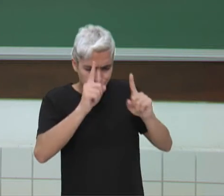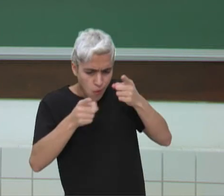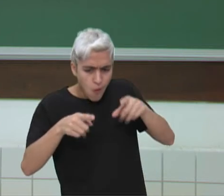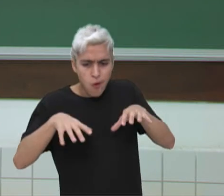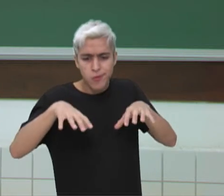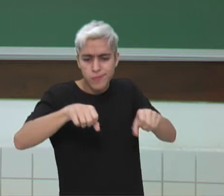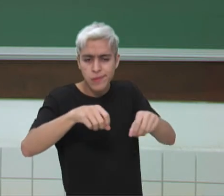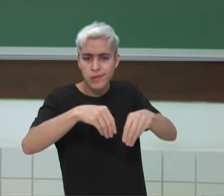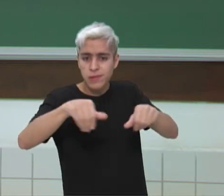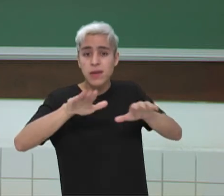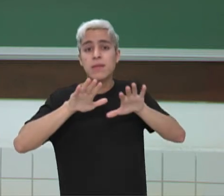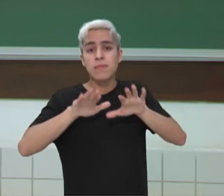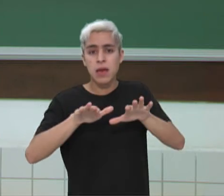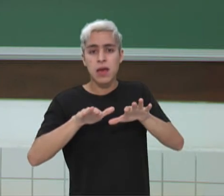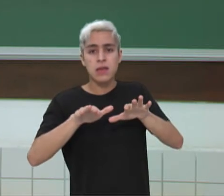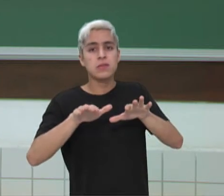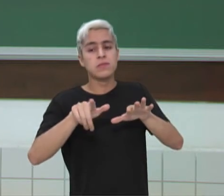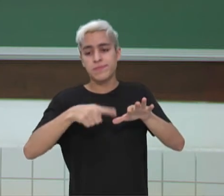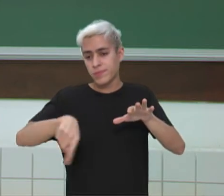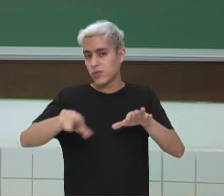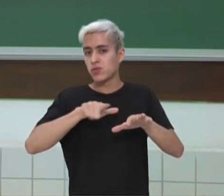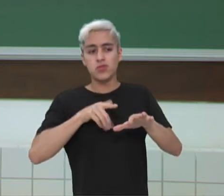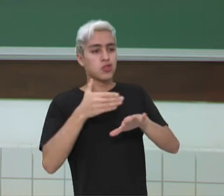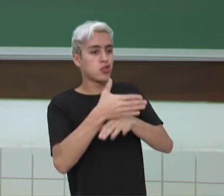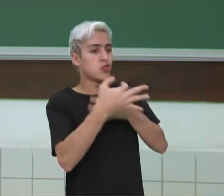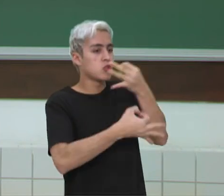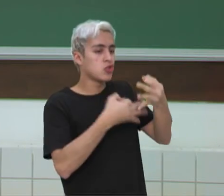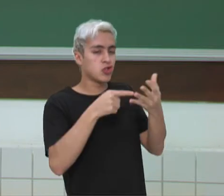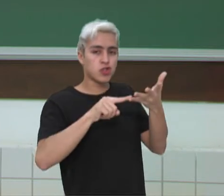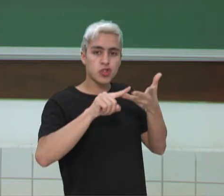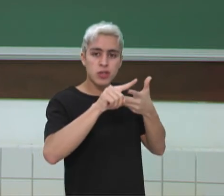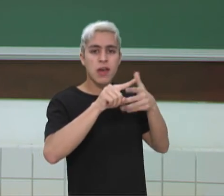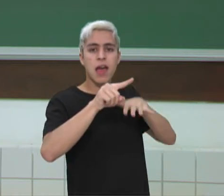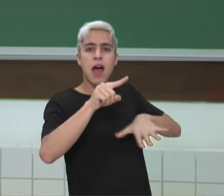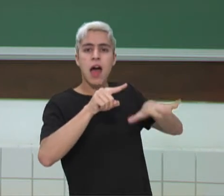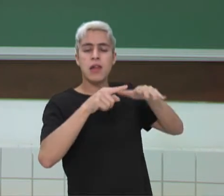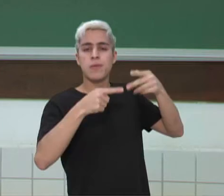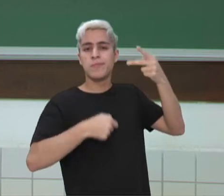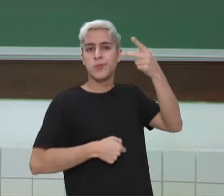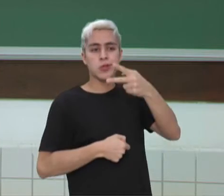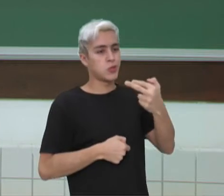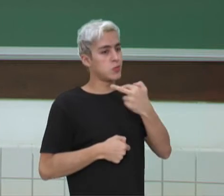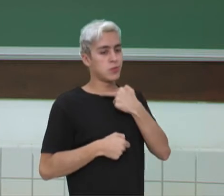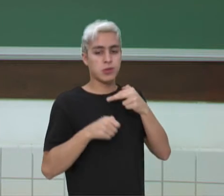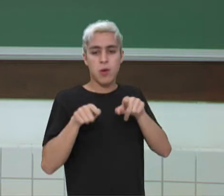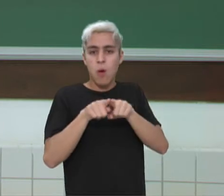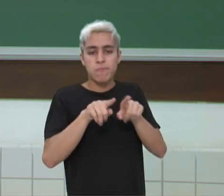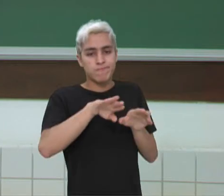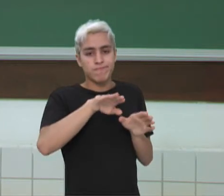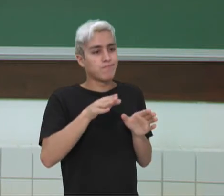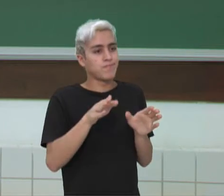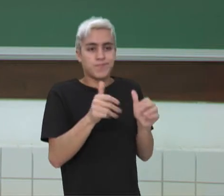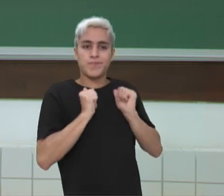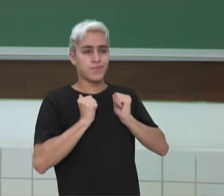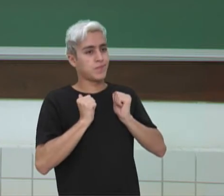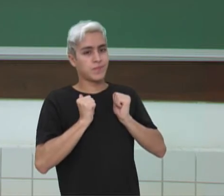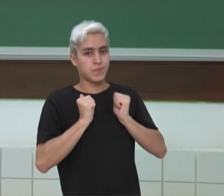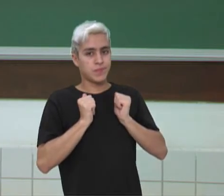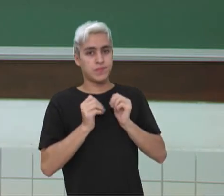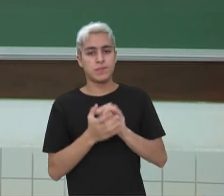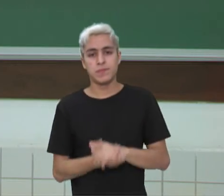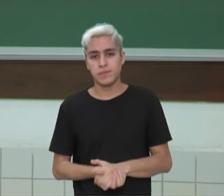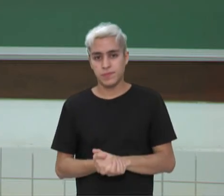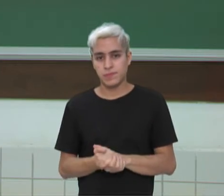de escravos, mas que não tinham acesso a algumas funções políticas. Ok?